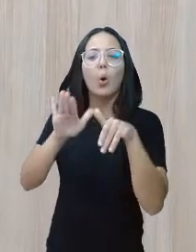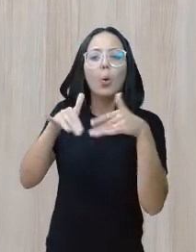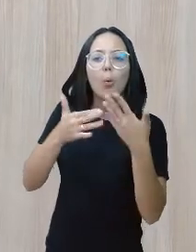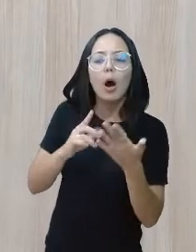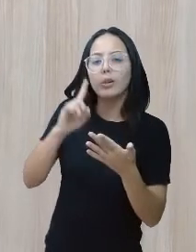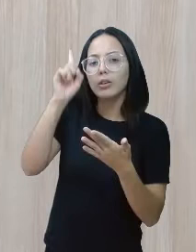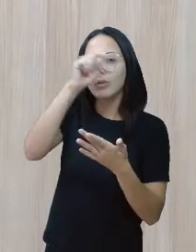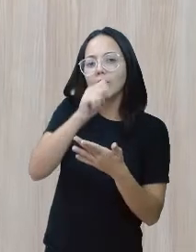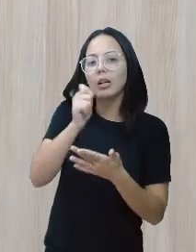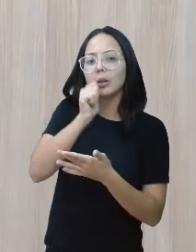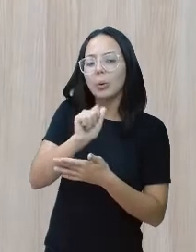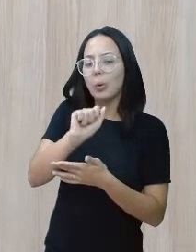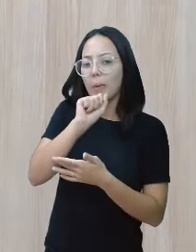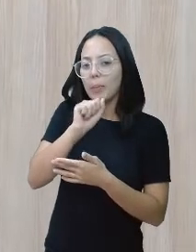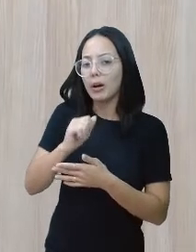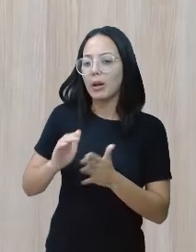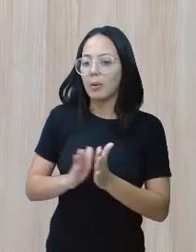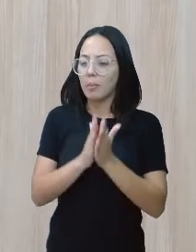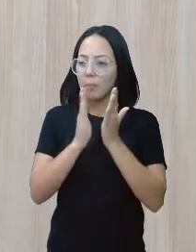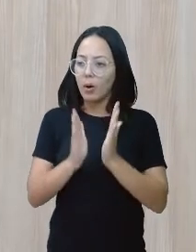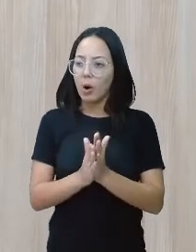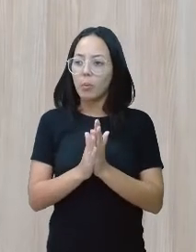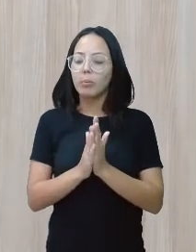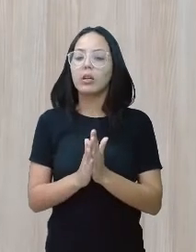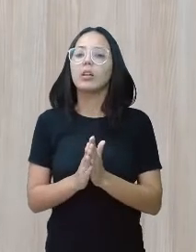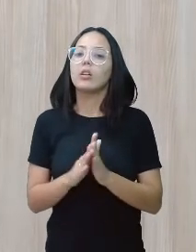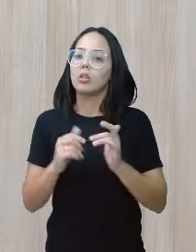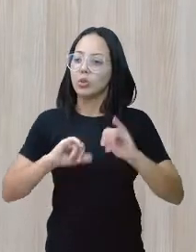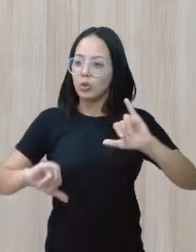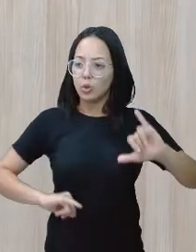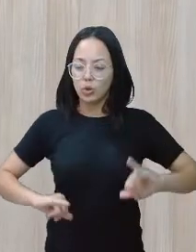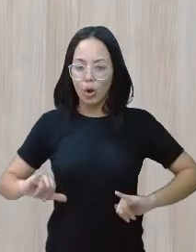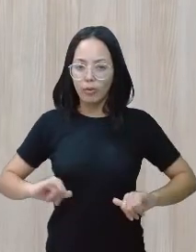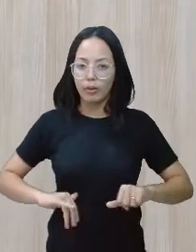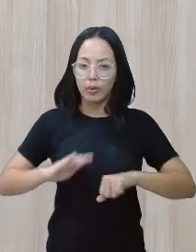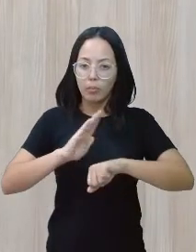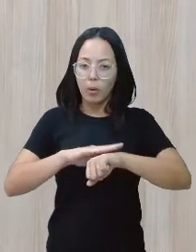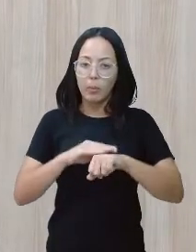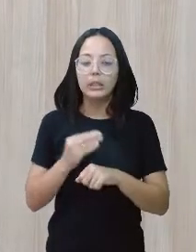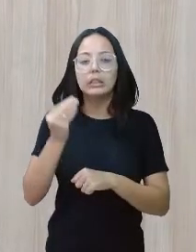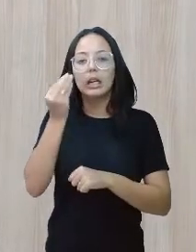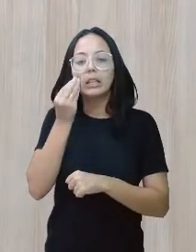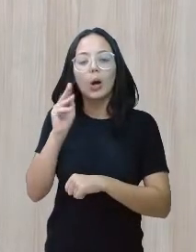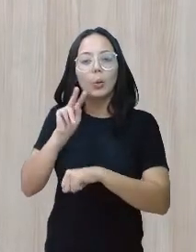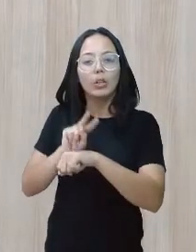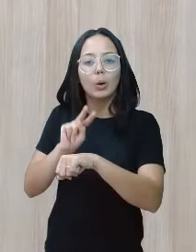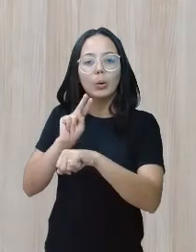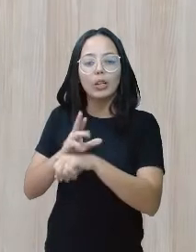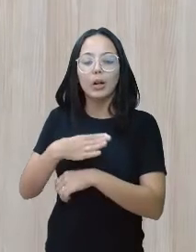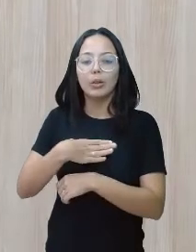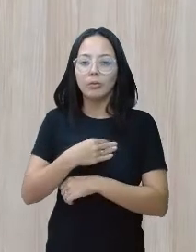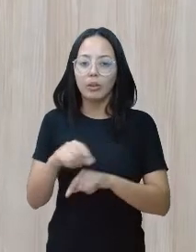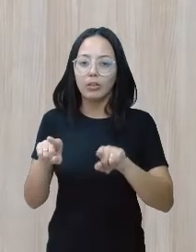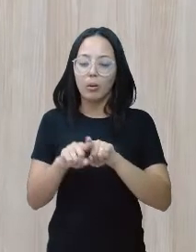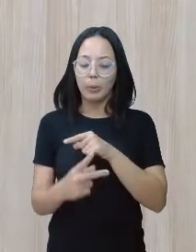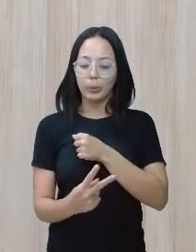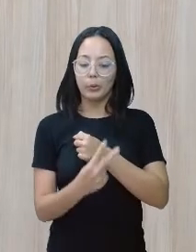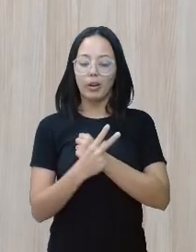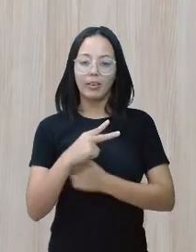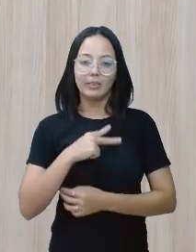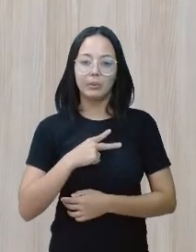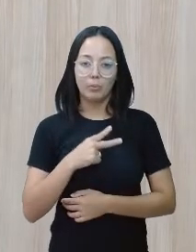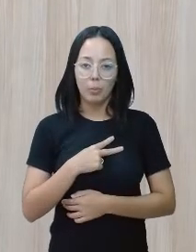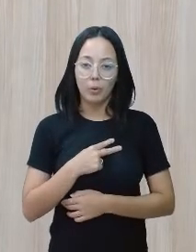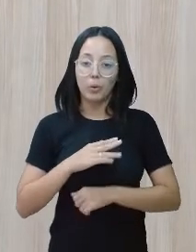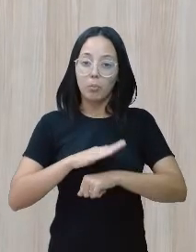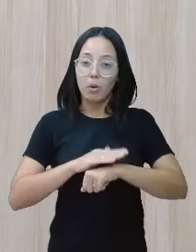dificuldades que uma mãe pobre enfrenta na hora de tentar cuidar dos seus filhos e cuidar de si própria,